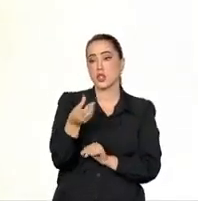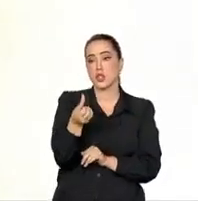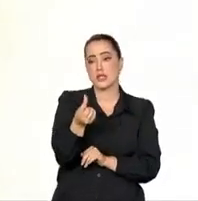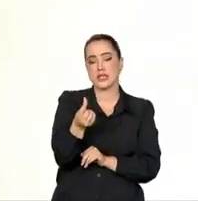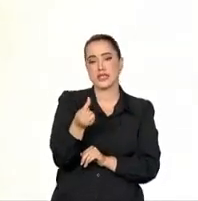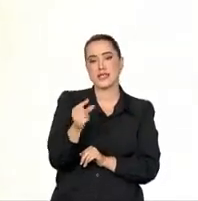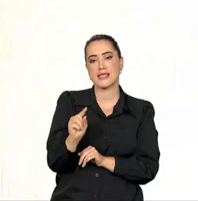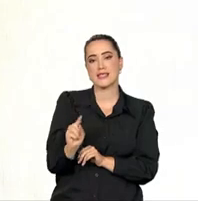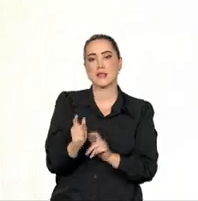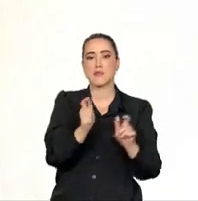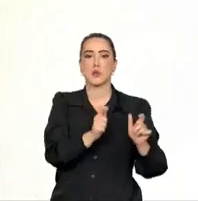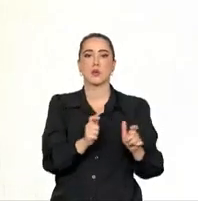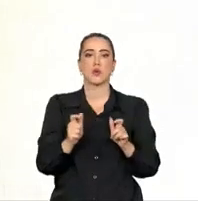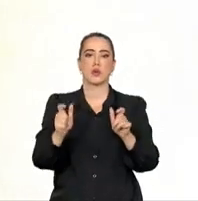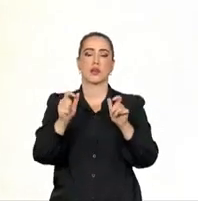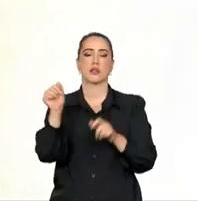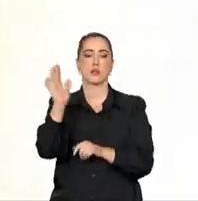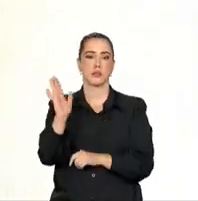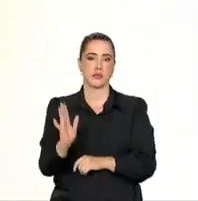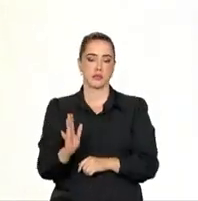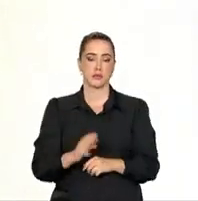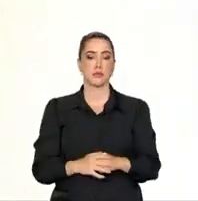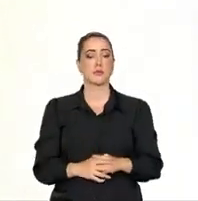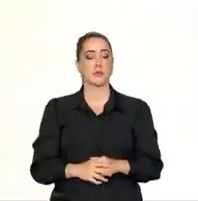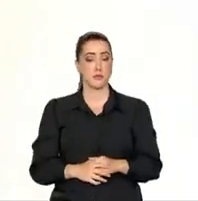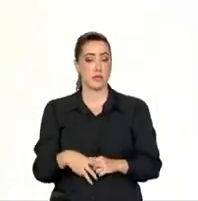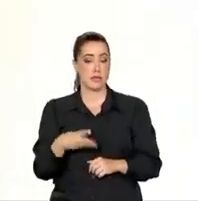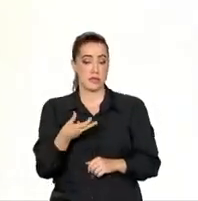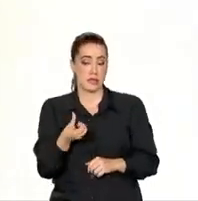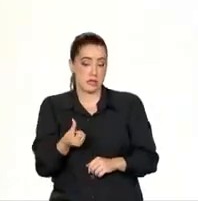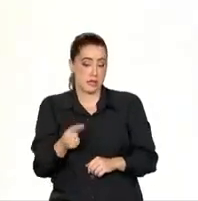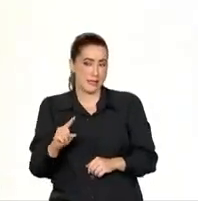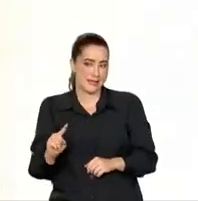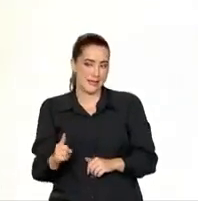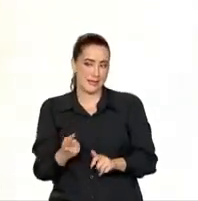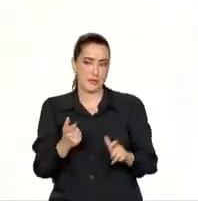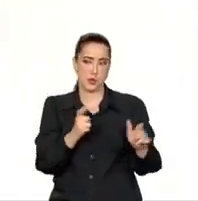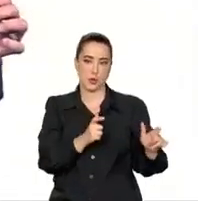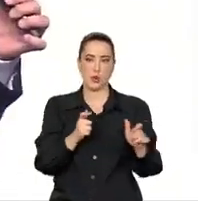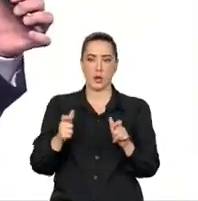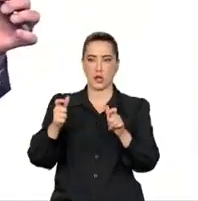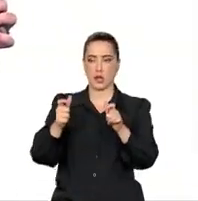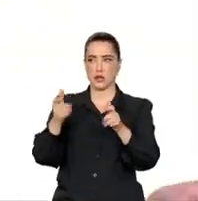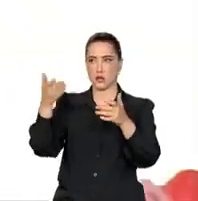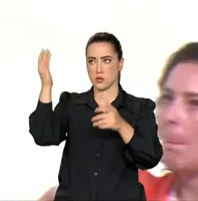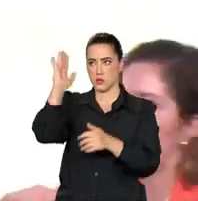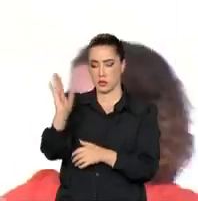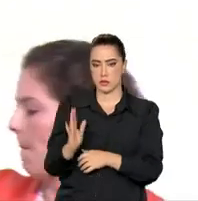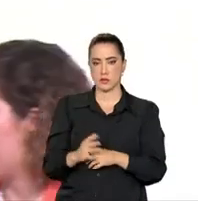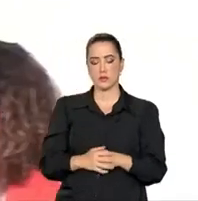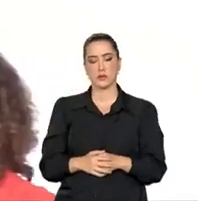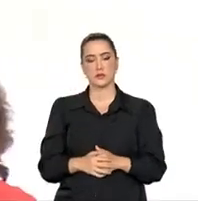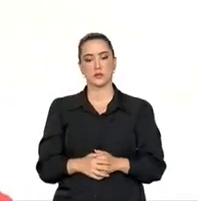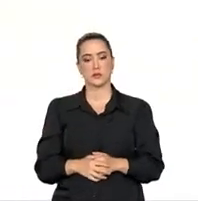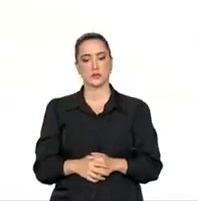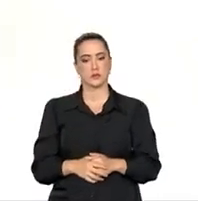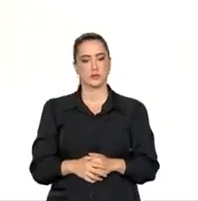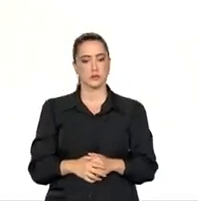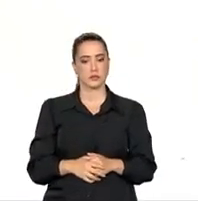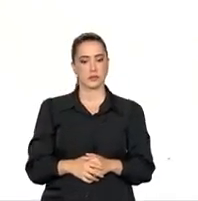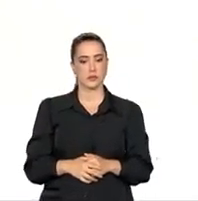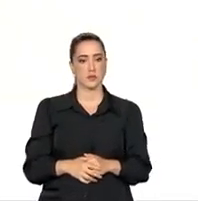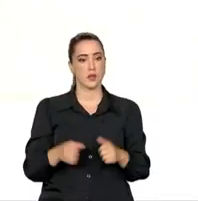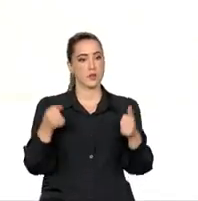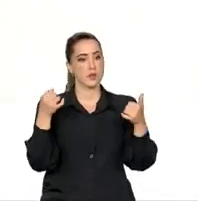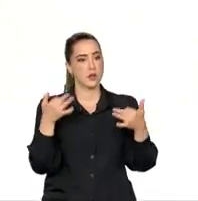mil unidades em todo o Brasil. 36 mil unidades. Eu estou falando de